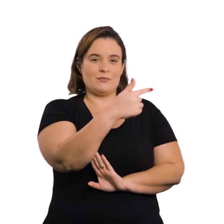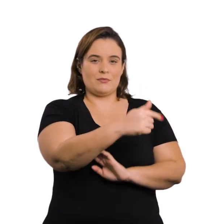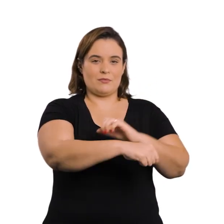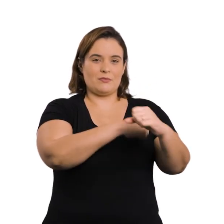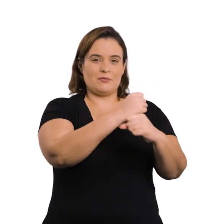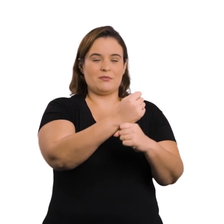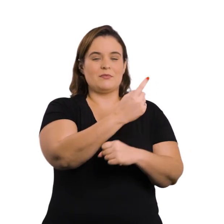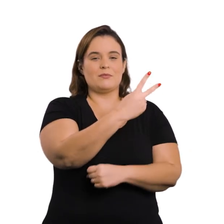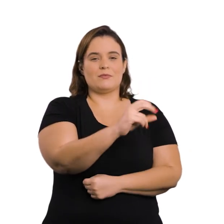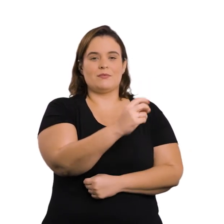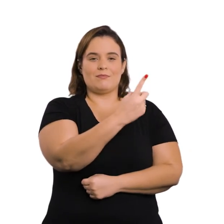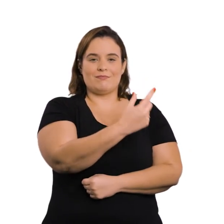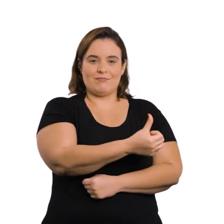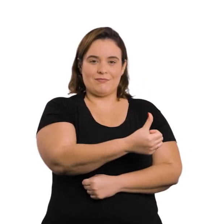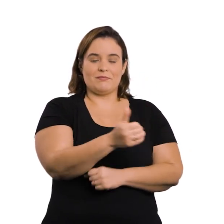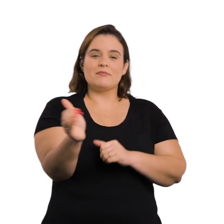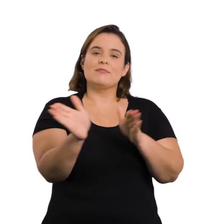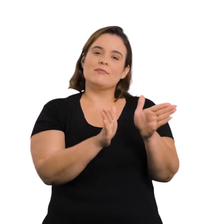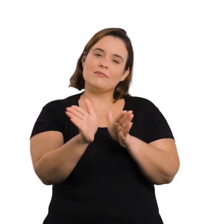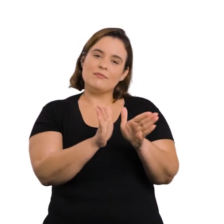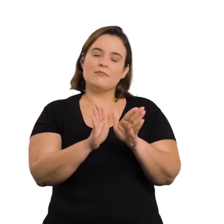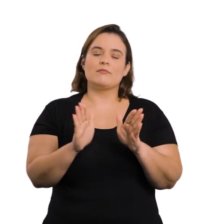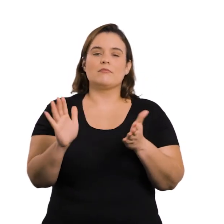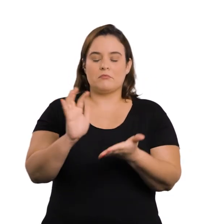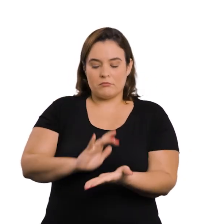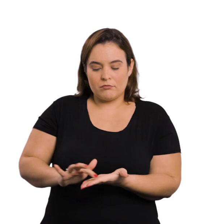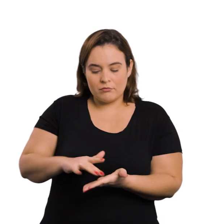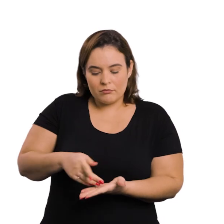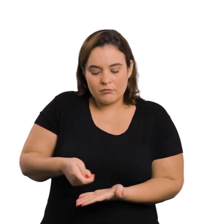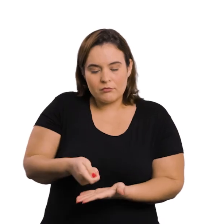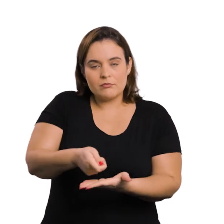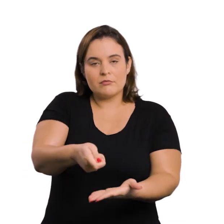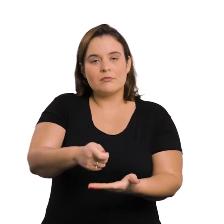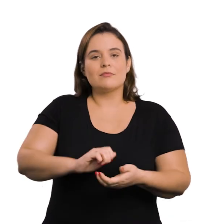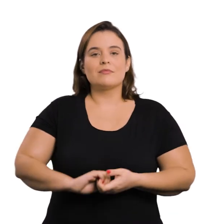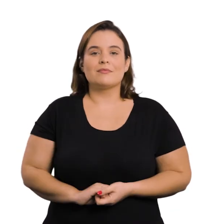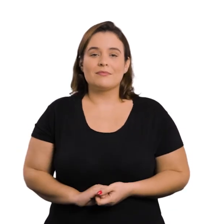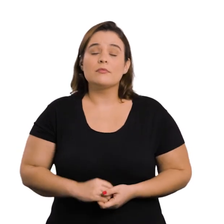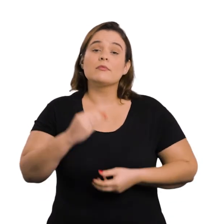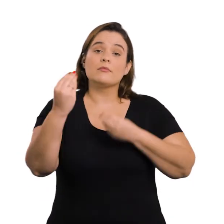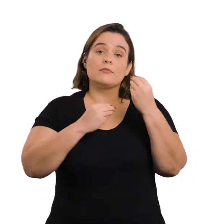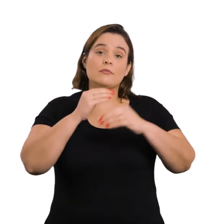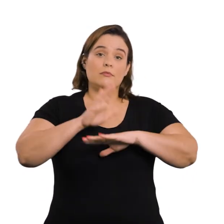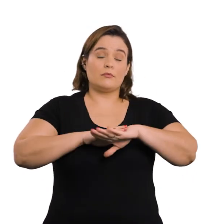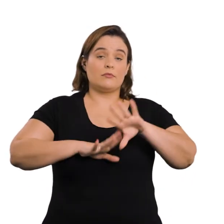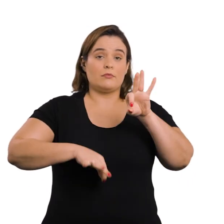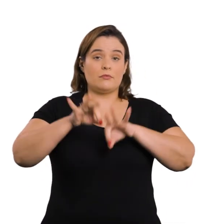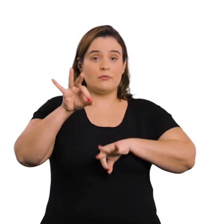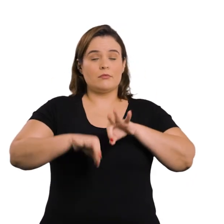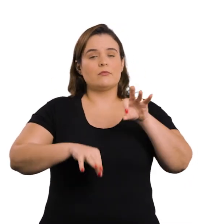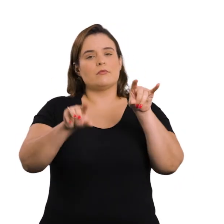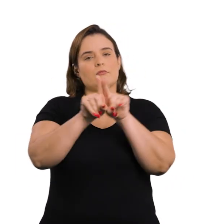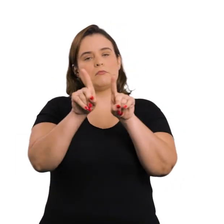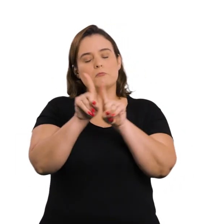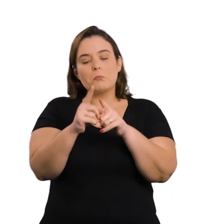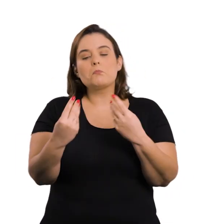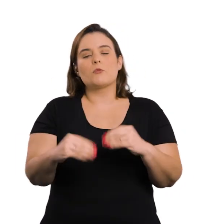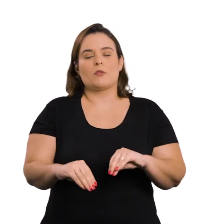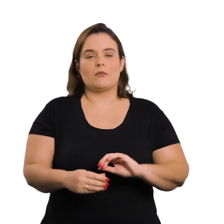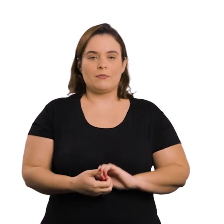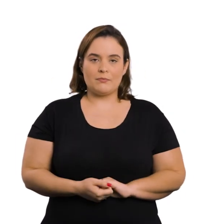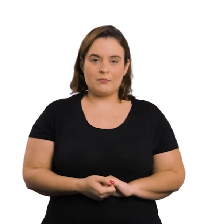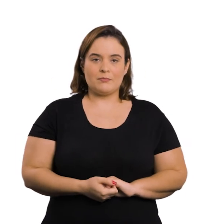16.537 de 2016. Acessibilidade, sinalização tátil no piso. Diretrizes para elaboração de projetos